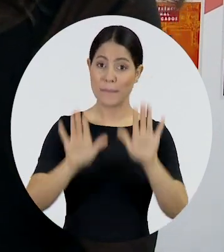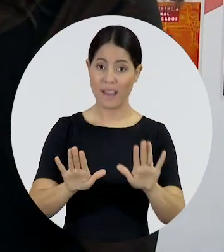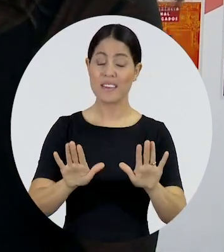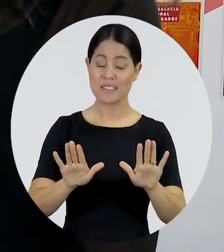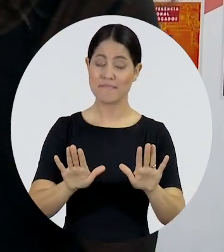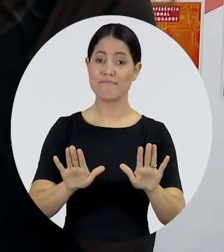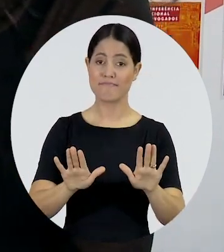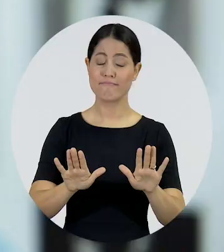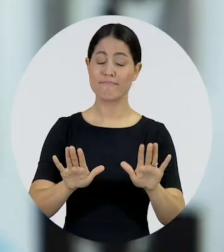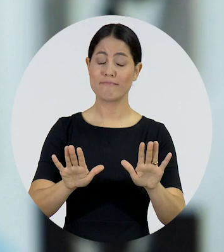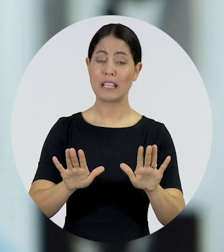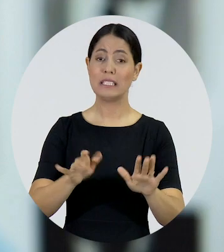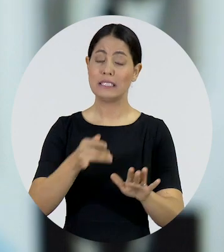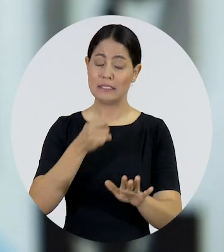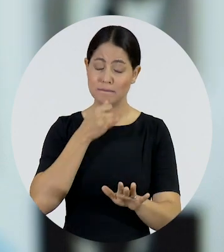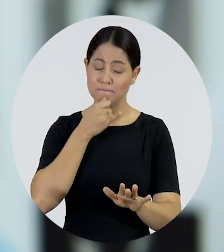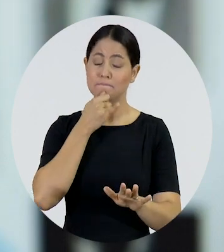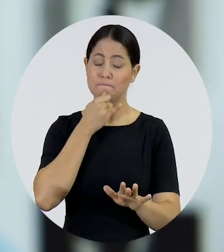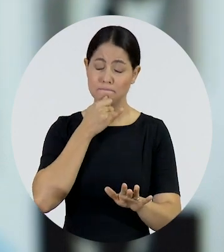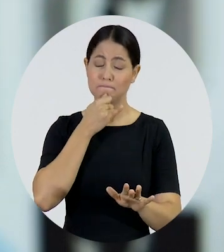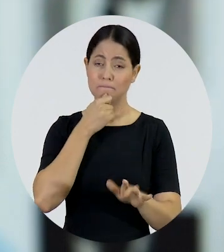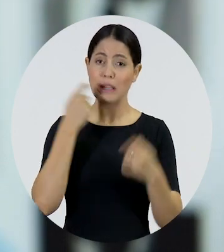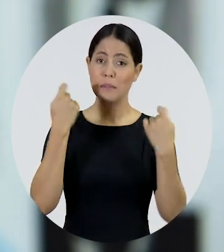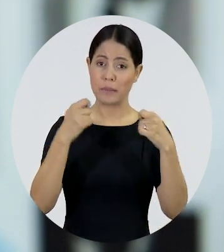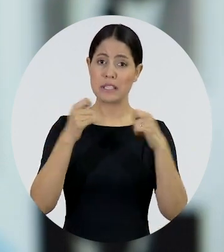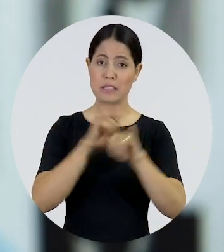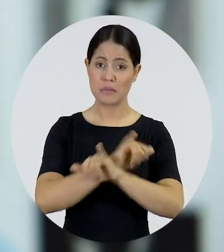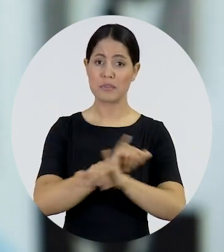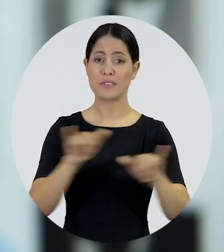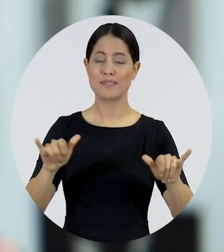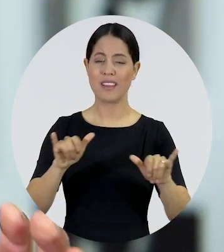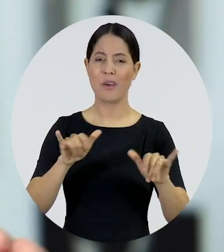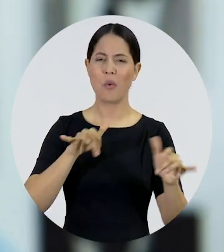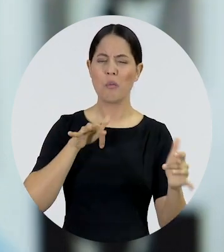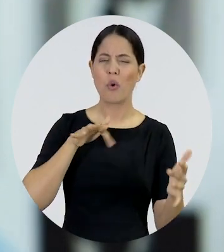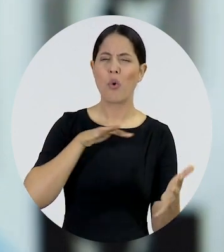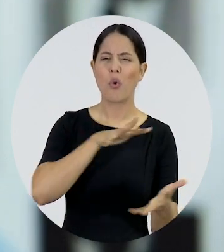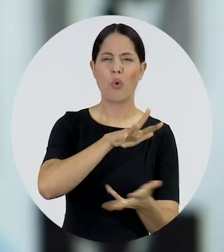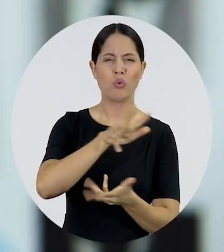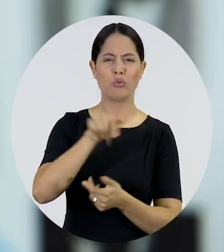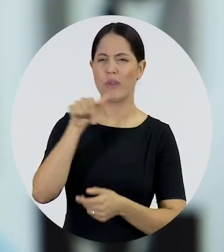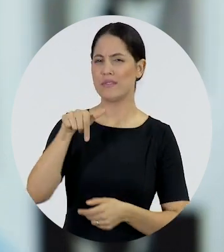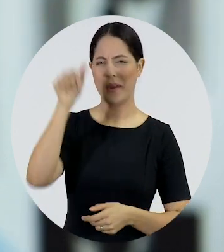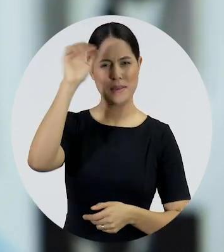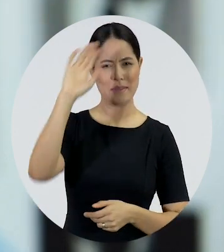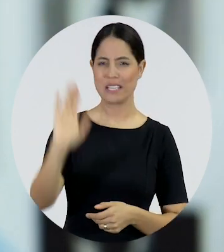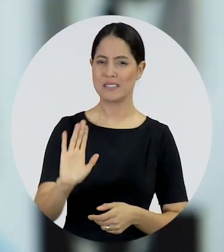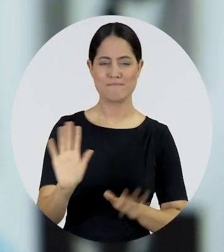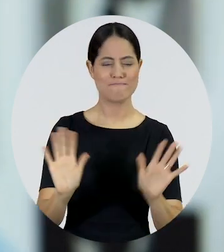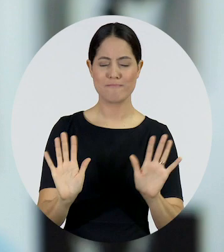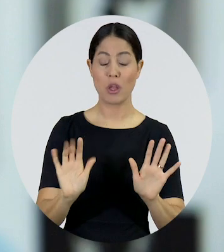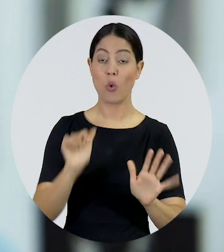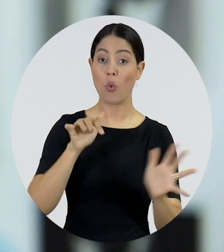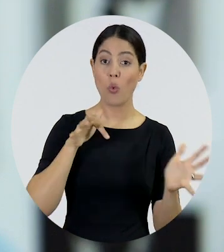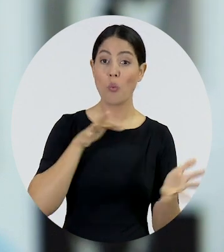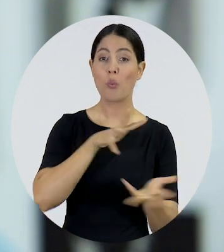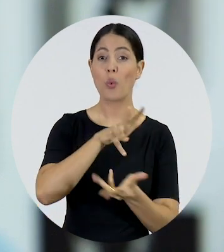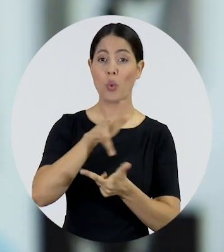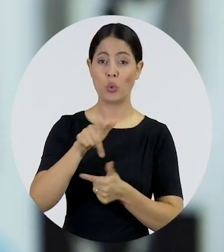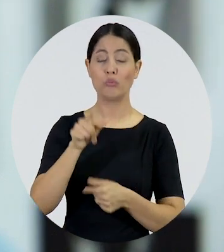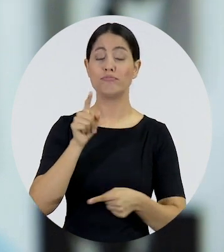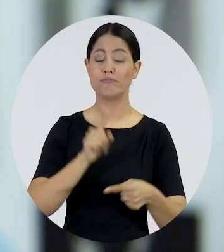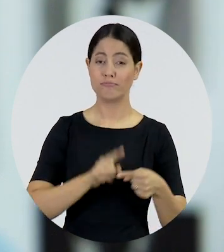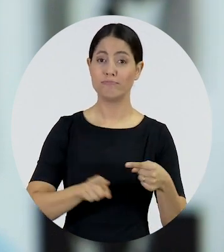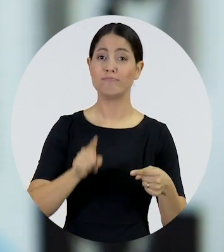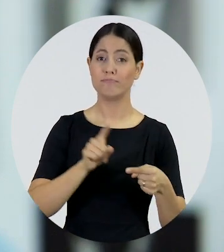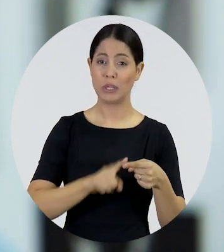infelizmente, é preciso reconhecer que o mundo, não só o Brasil, vive momentos muito críticos e